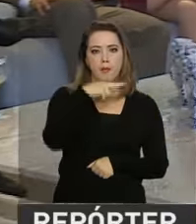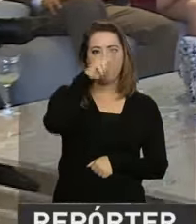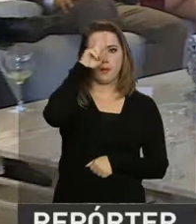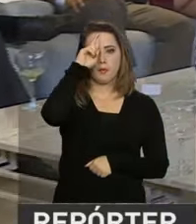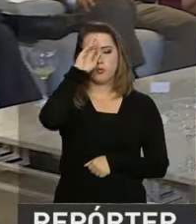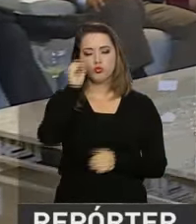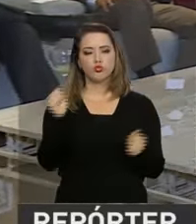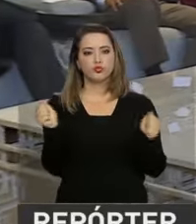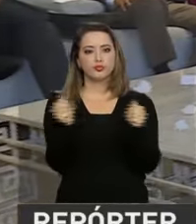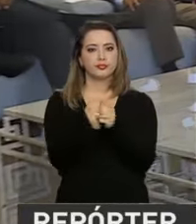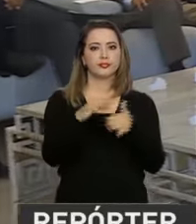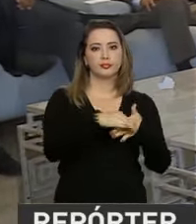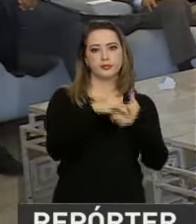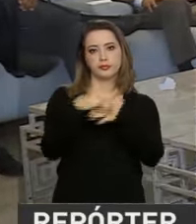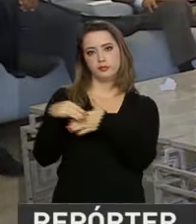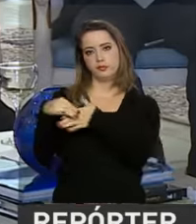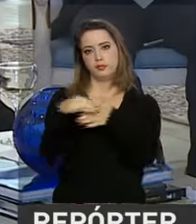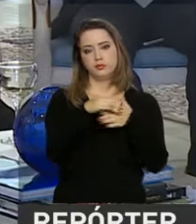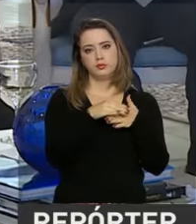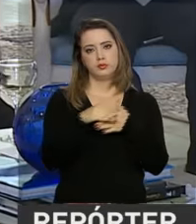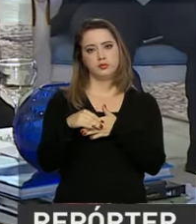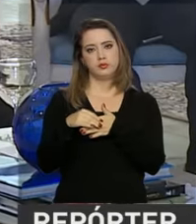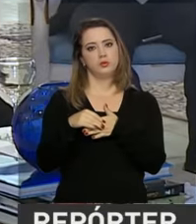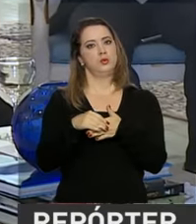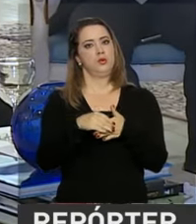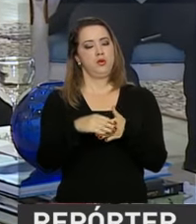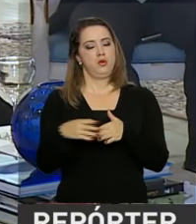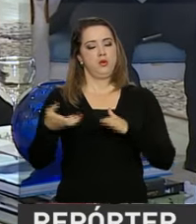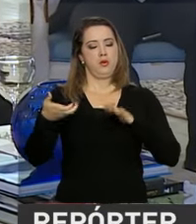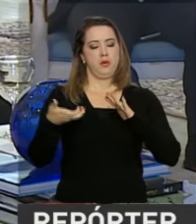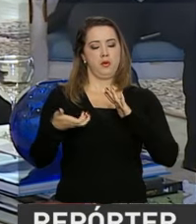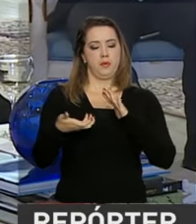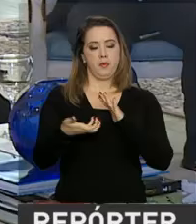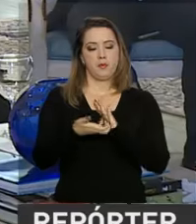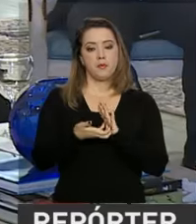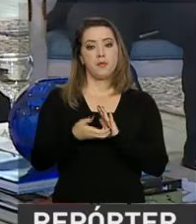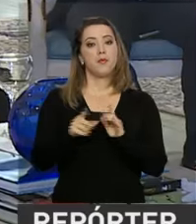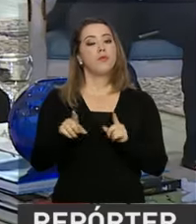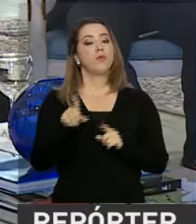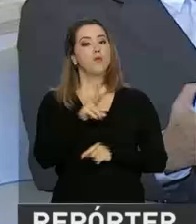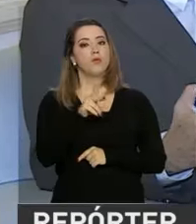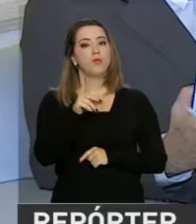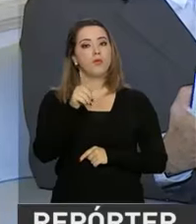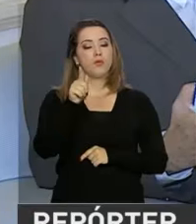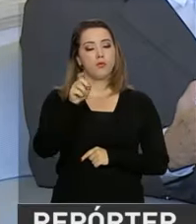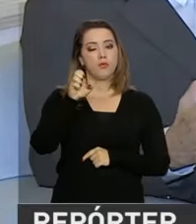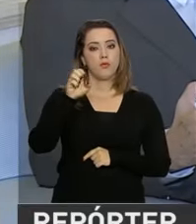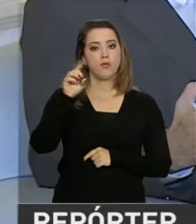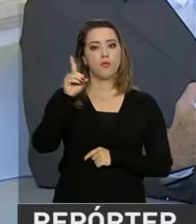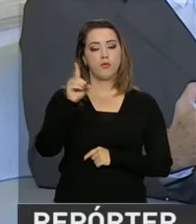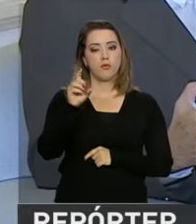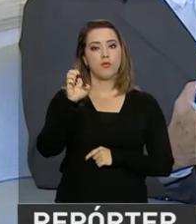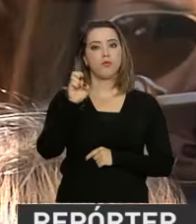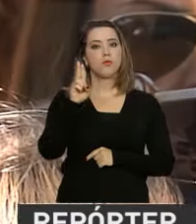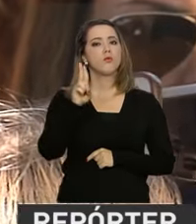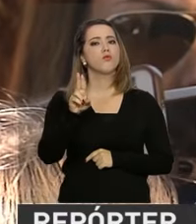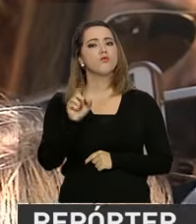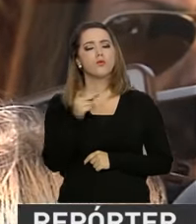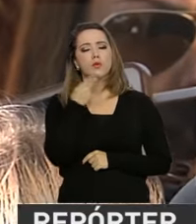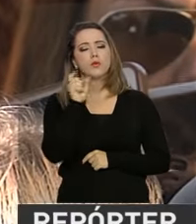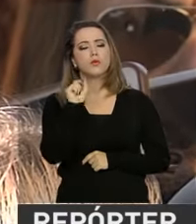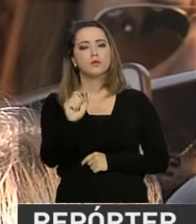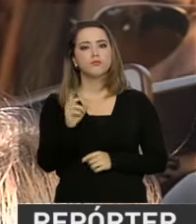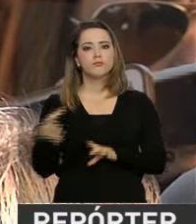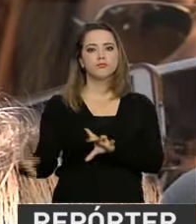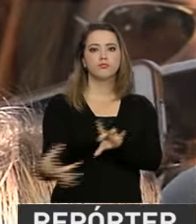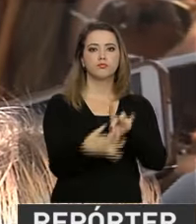base aliada na Câmara dos Deputados. De acordo com o secretário de governo, Gedel Vieira Lima, a base está unida. Temos certeza